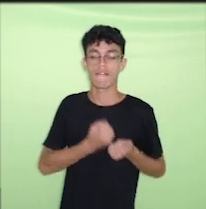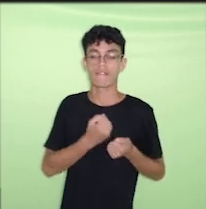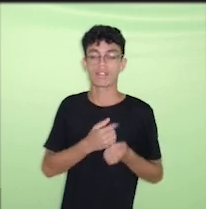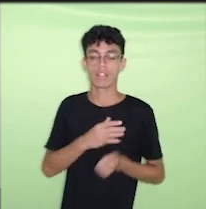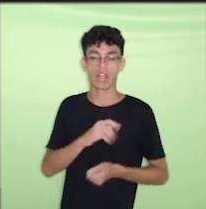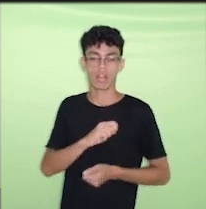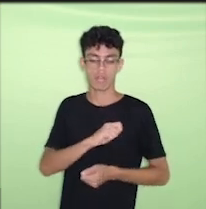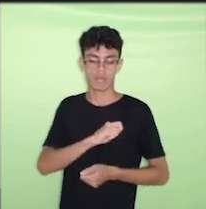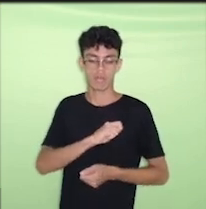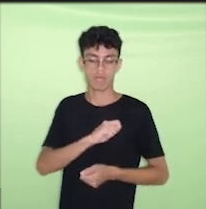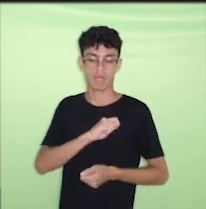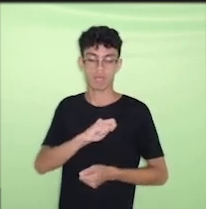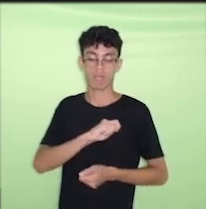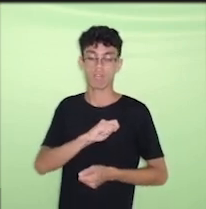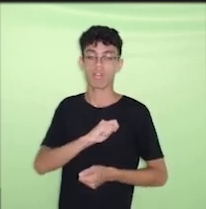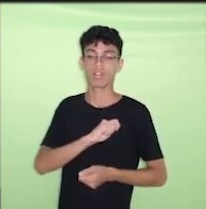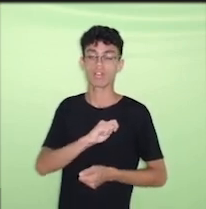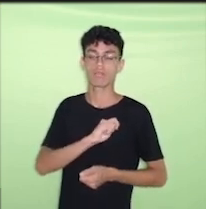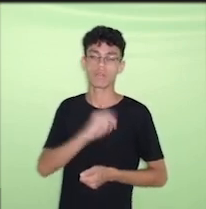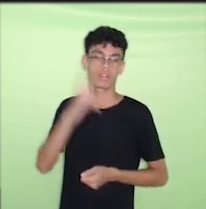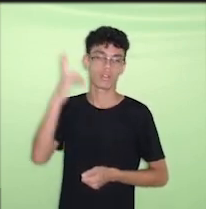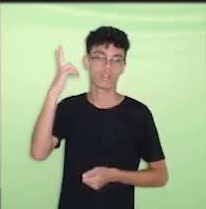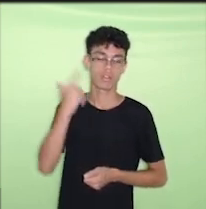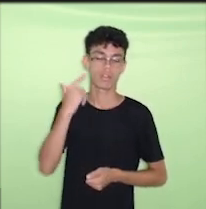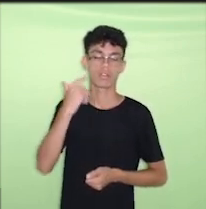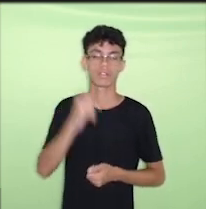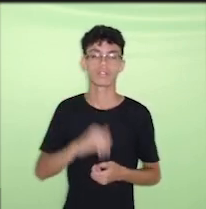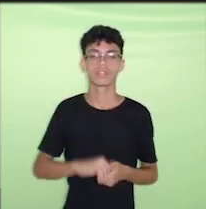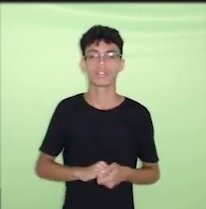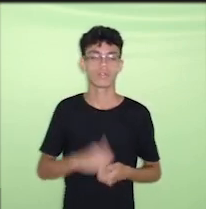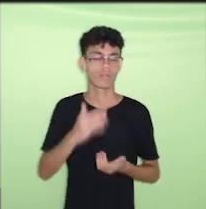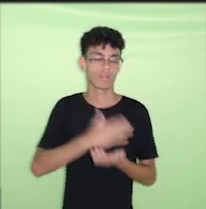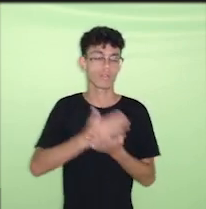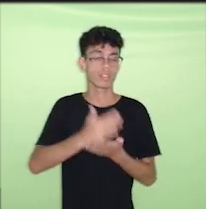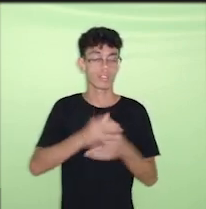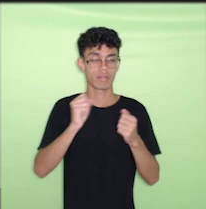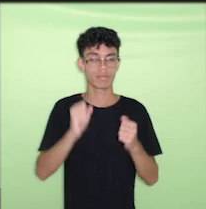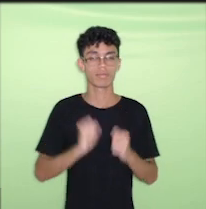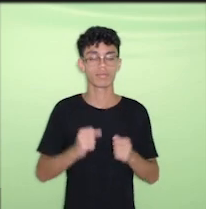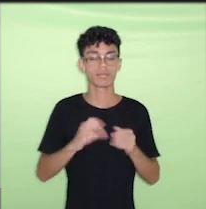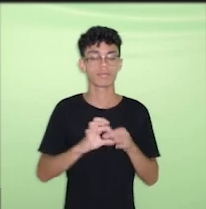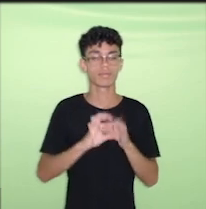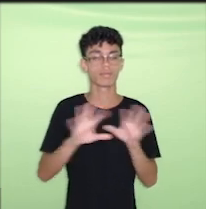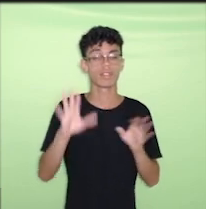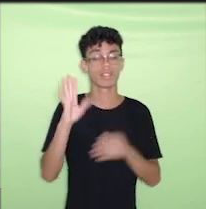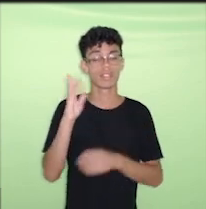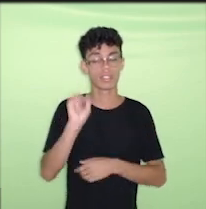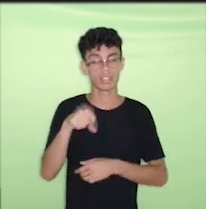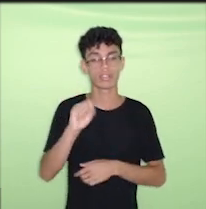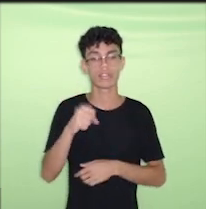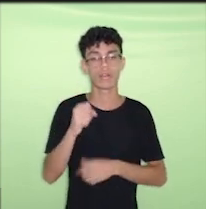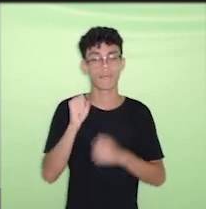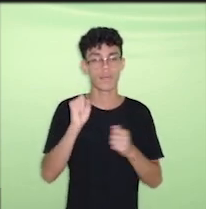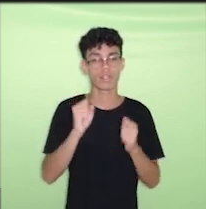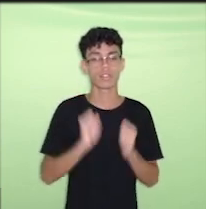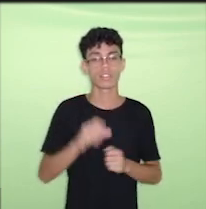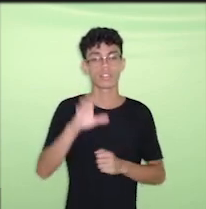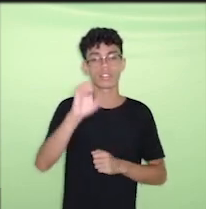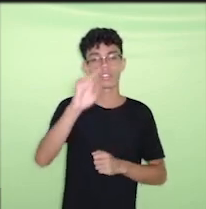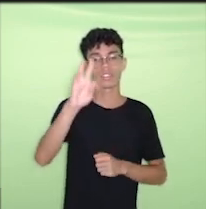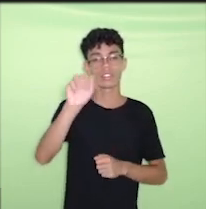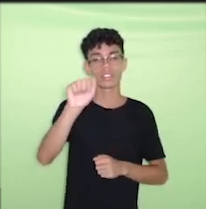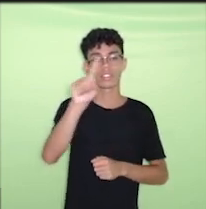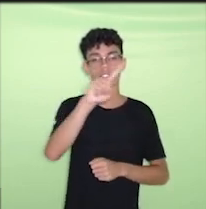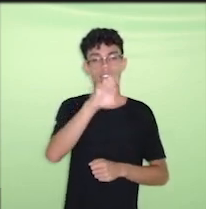Um pouco acelerada, mas normal num caso assim. E ela já pode começar? Imediatamente. Eta e Zeta estão